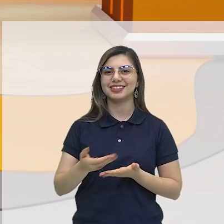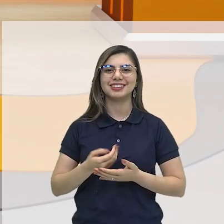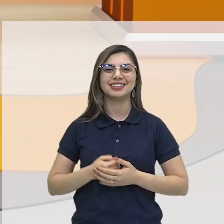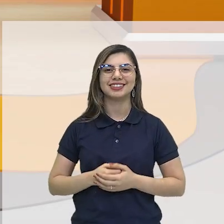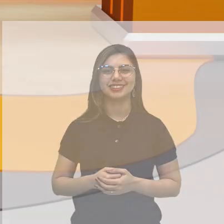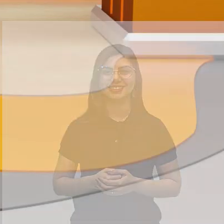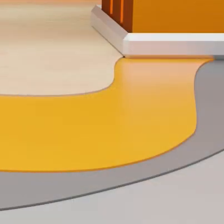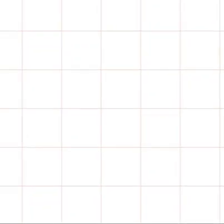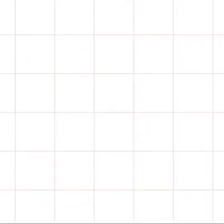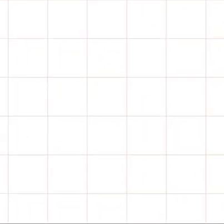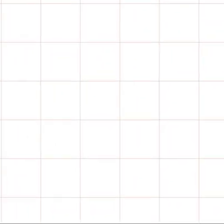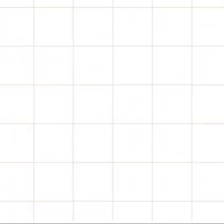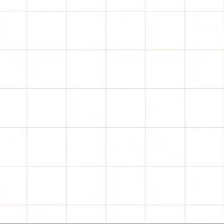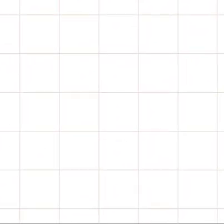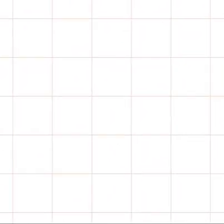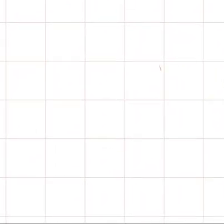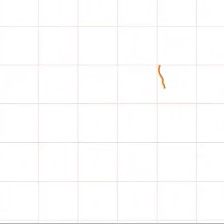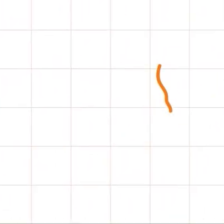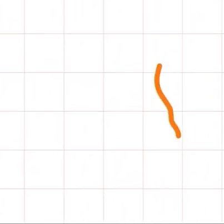nossa aula.